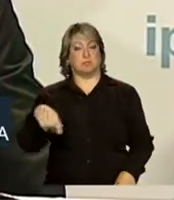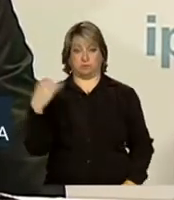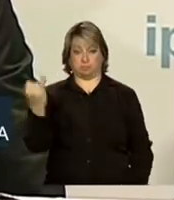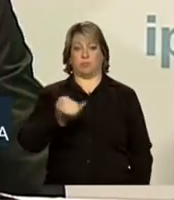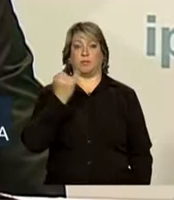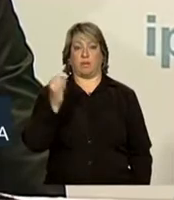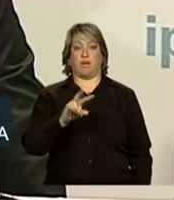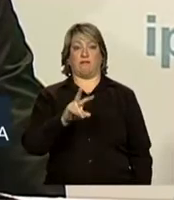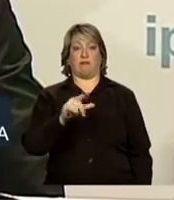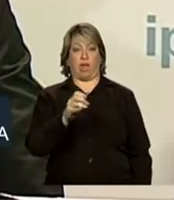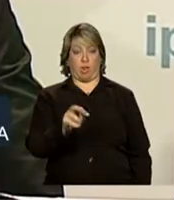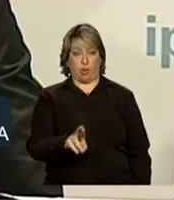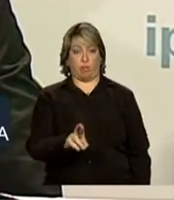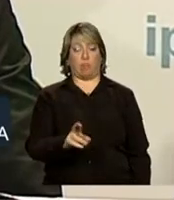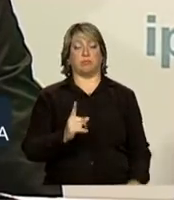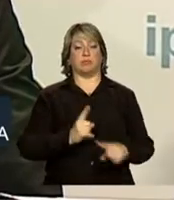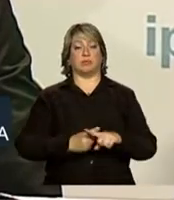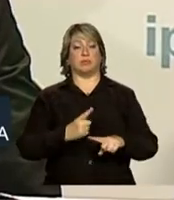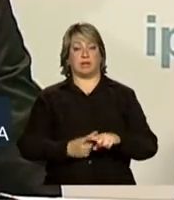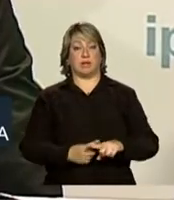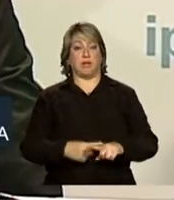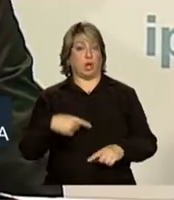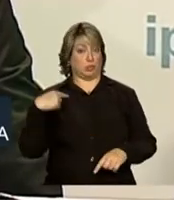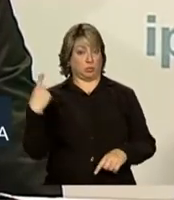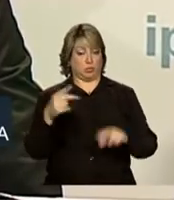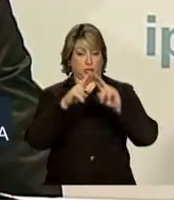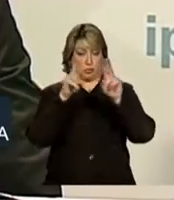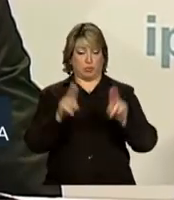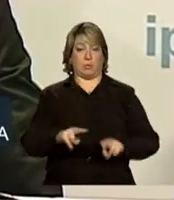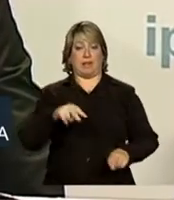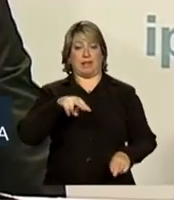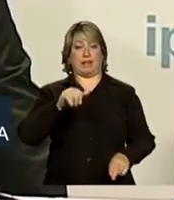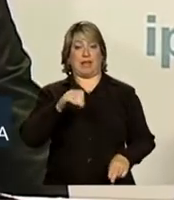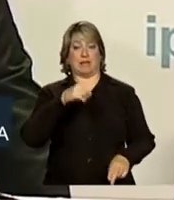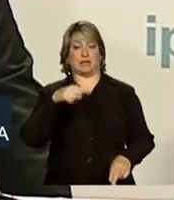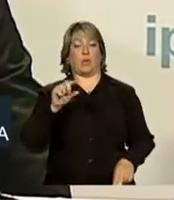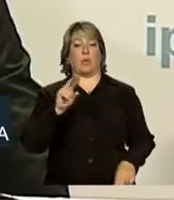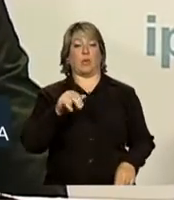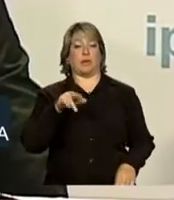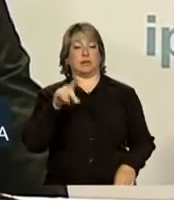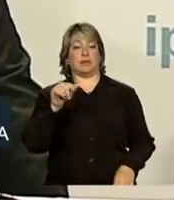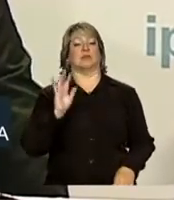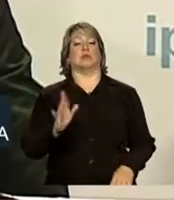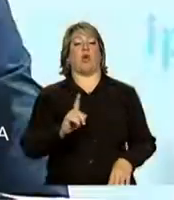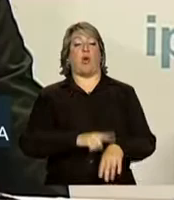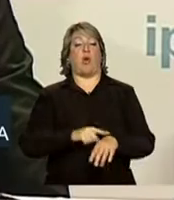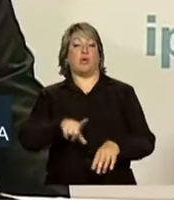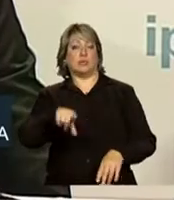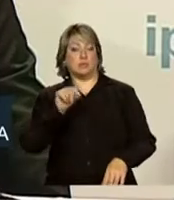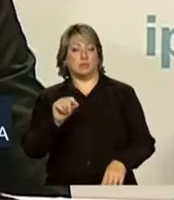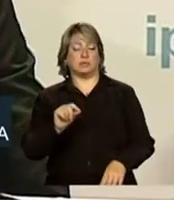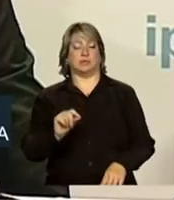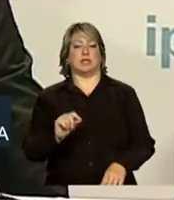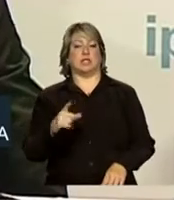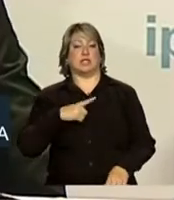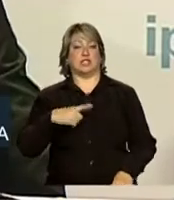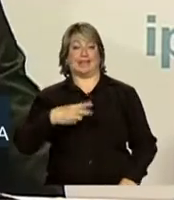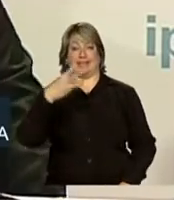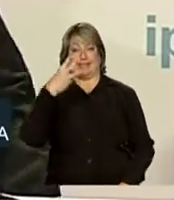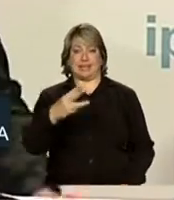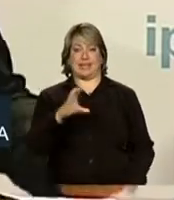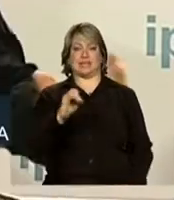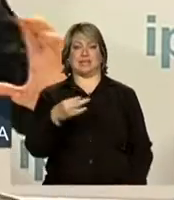impressionante. Basta dizer que as Nações Unidas, na hora de escolher, foi escolhido, as Nações Unidas tinham três